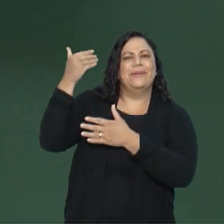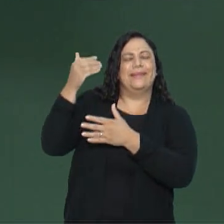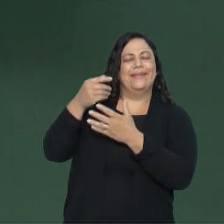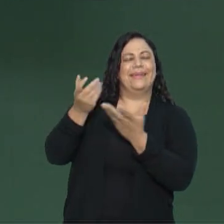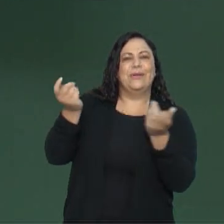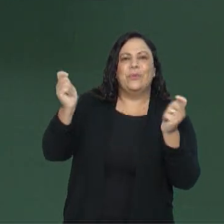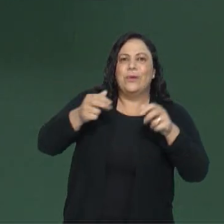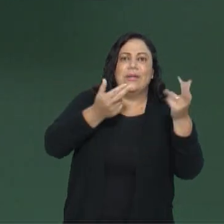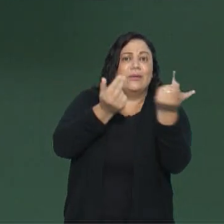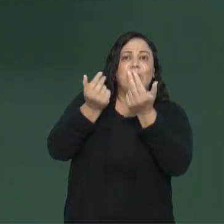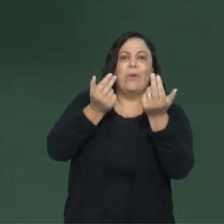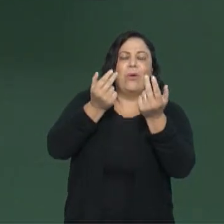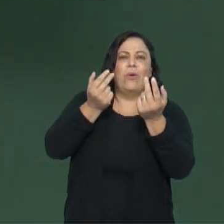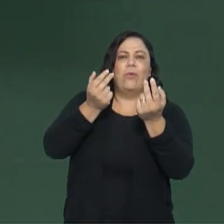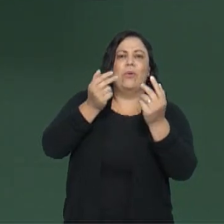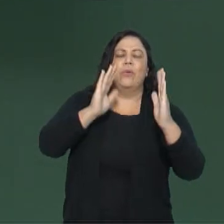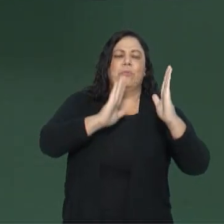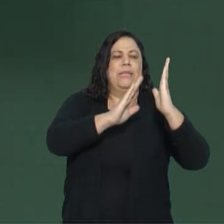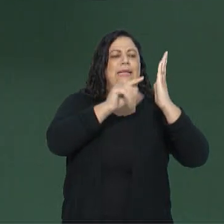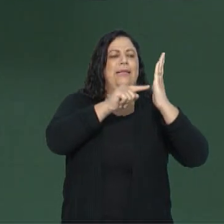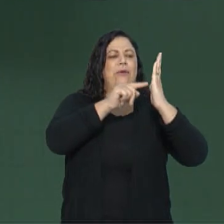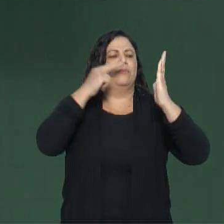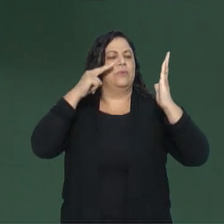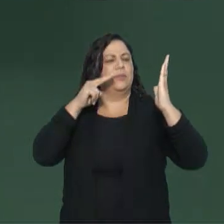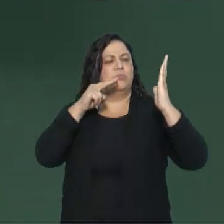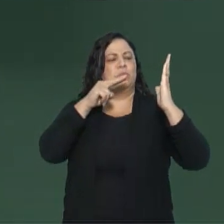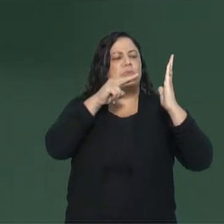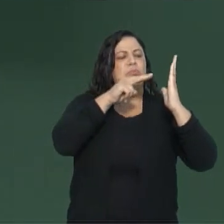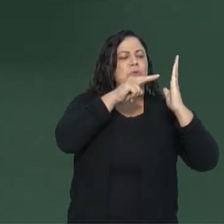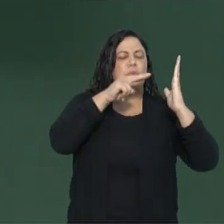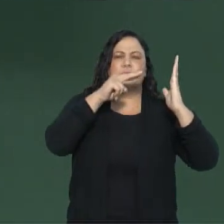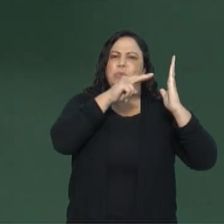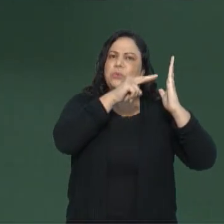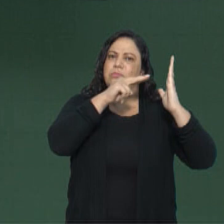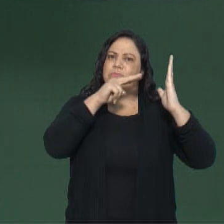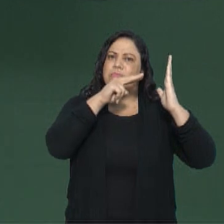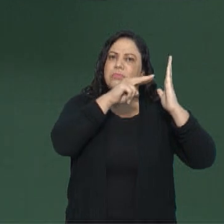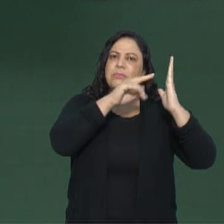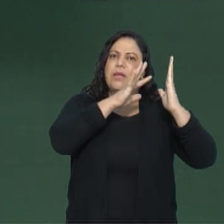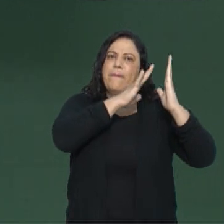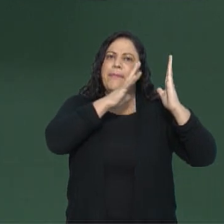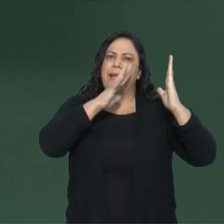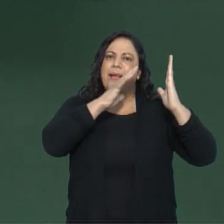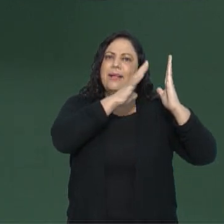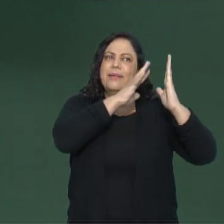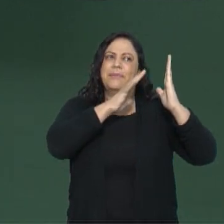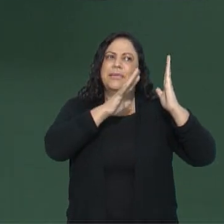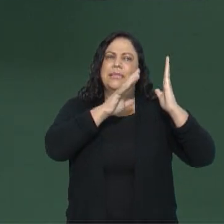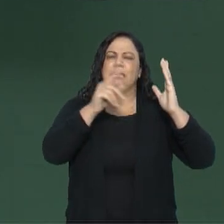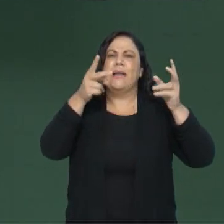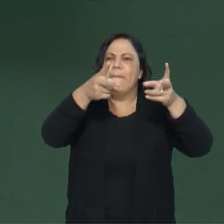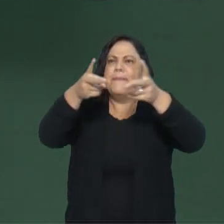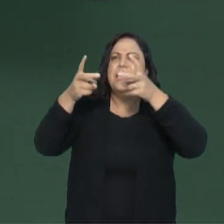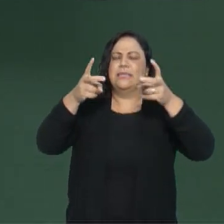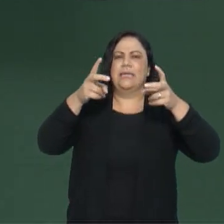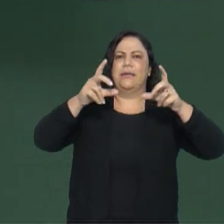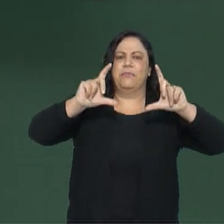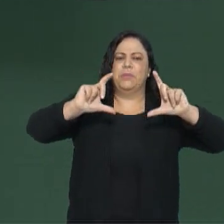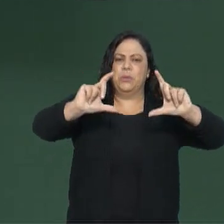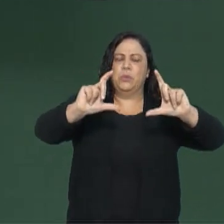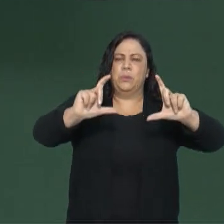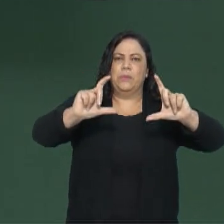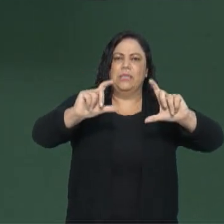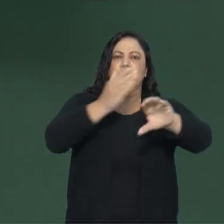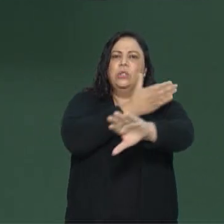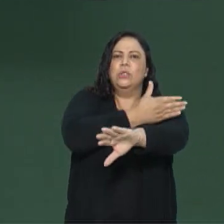se aproxima da imagem, a luminosidade, você percebe que essa mancha branca, ela fica